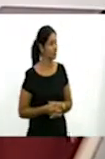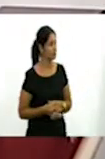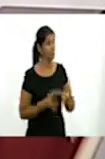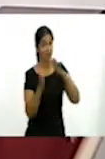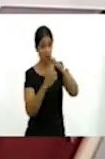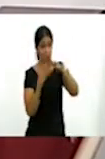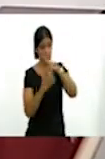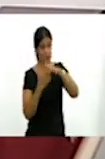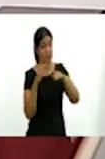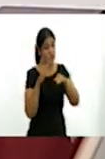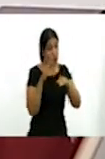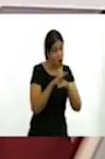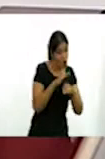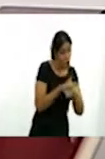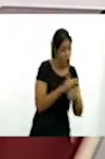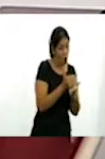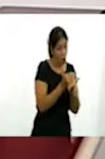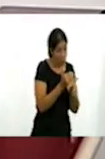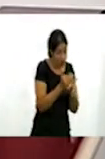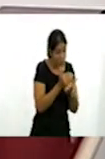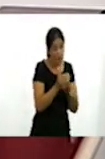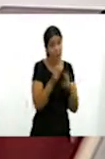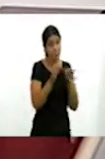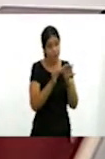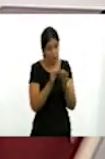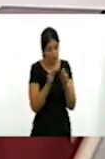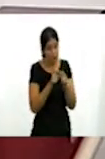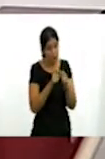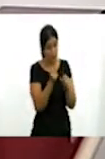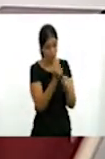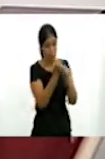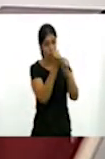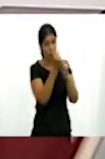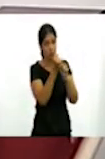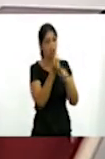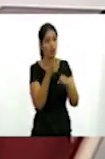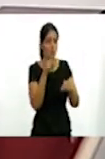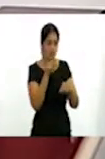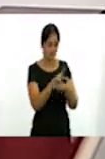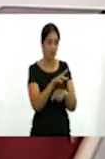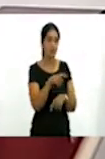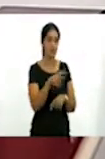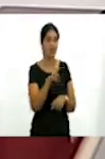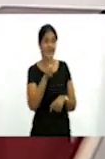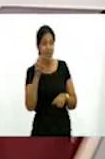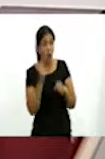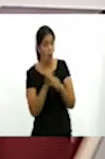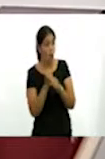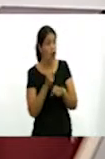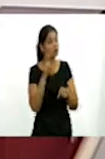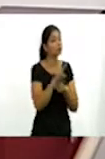garantia correto ela vem ela faz o serviço da garantia não me recordo agora acho que há cinco anos andava com uma garantia de o do